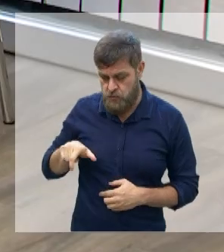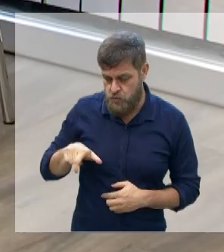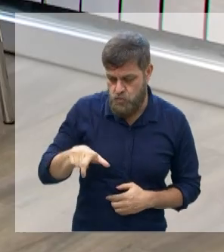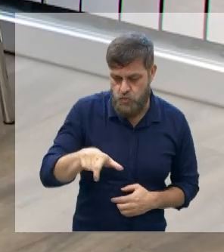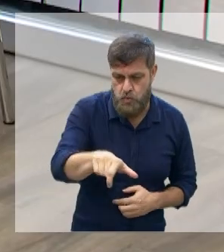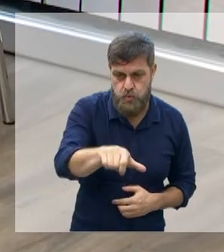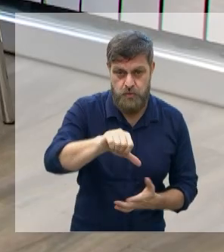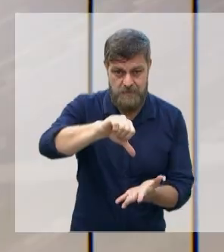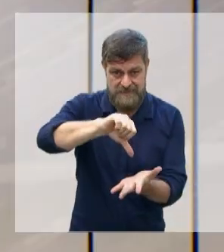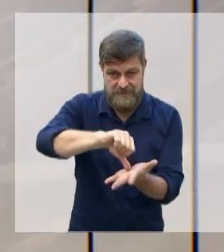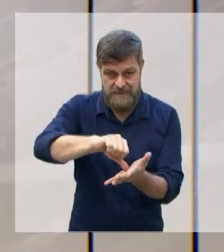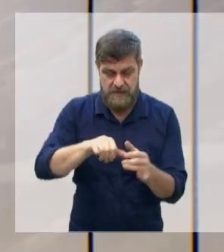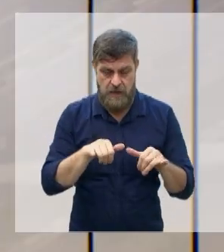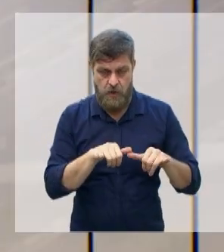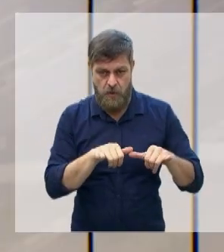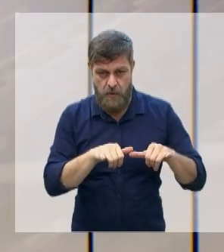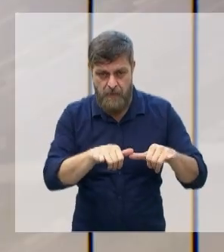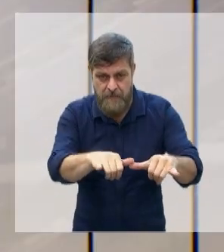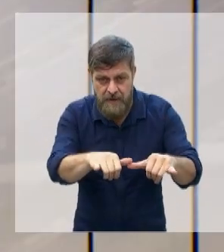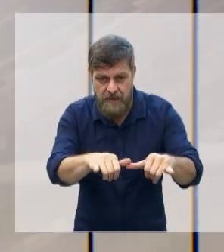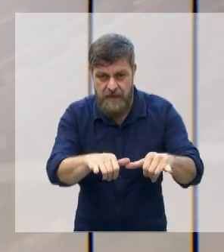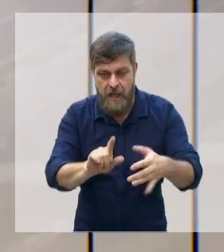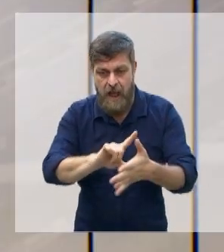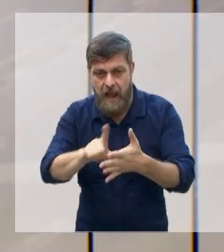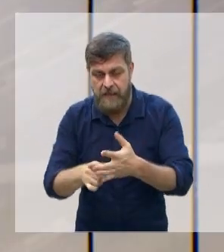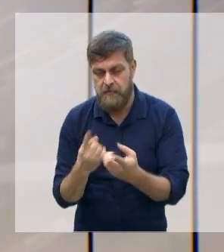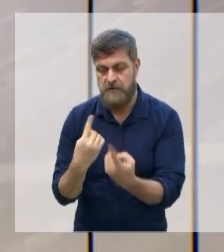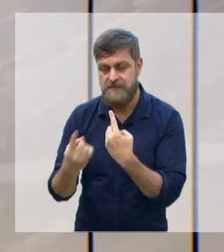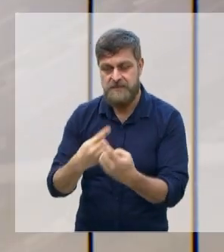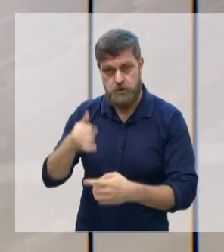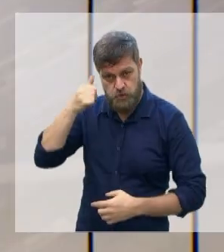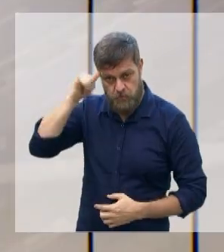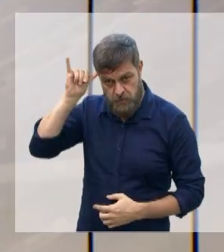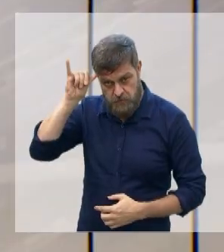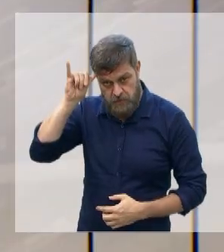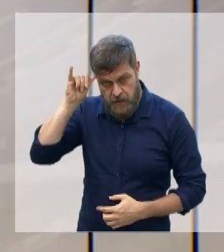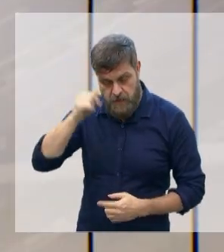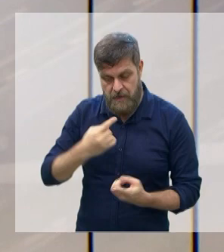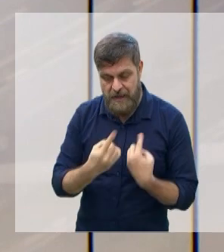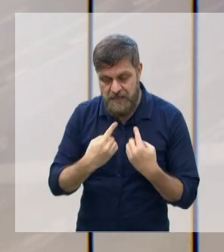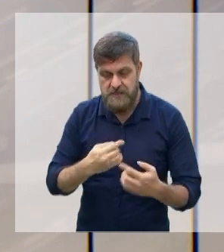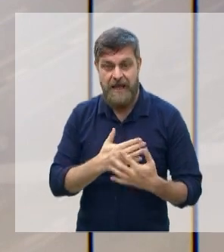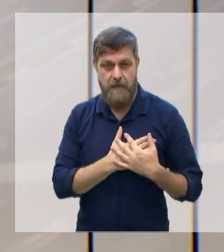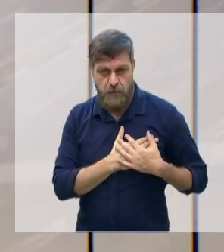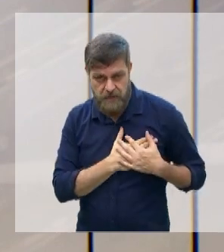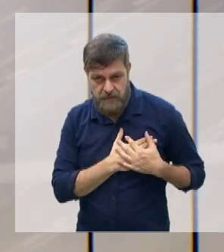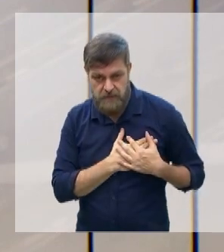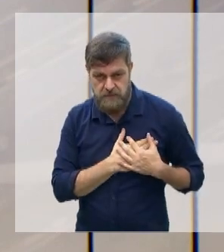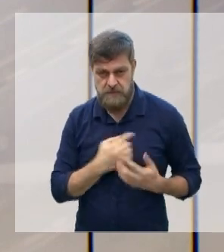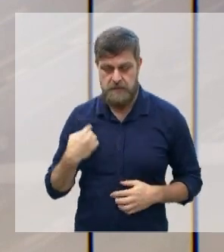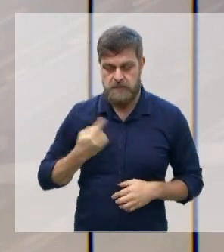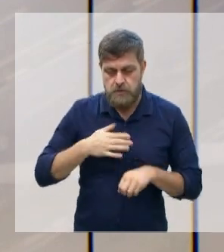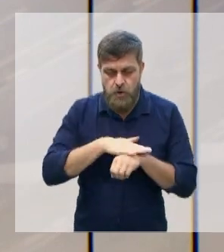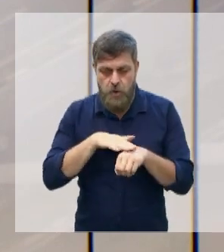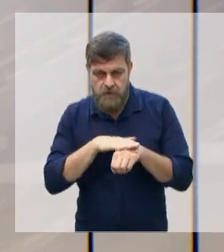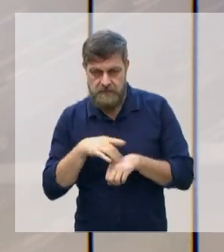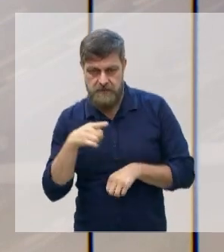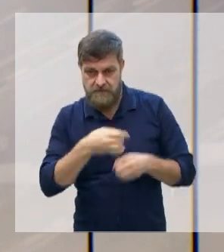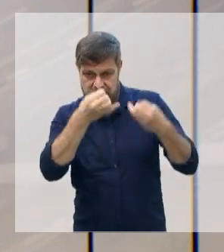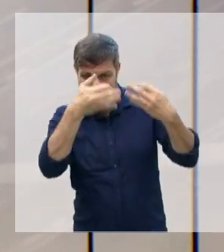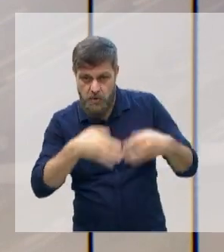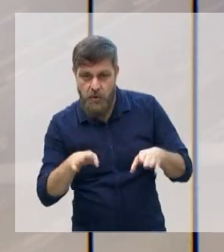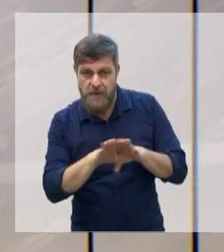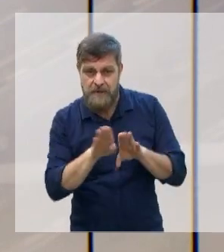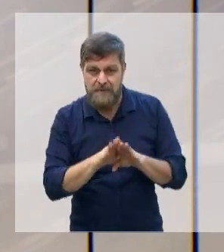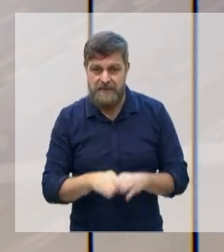terminal mercado e subiam boyd dunlop eixo amoreiras né aí a gente também conversando eu disse que um